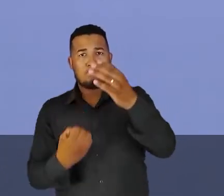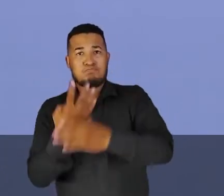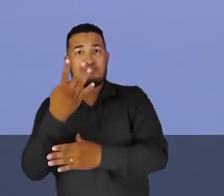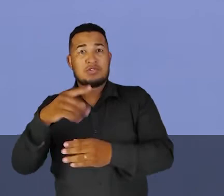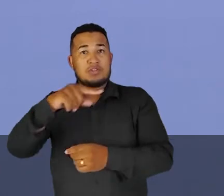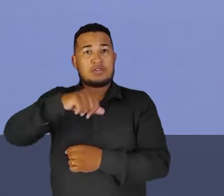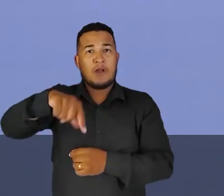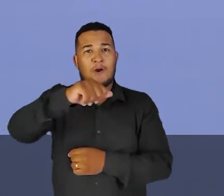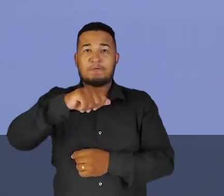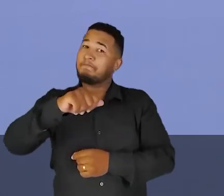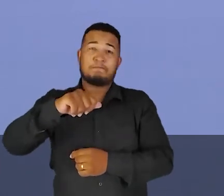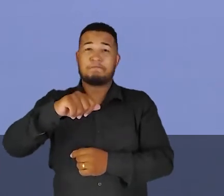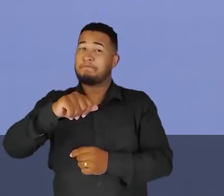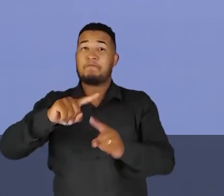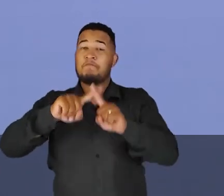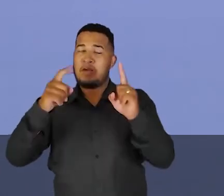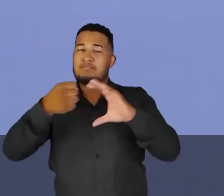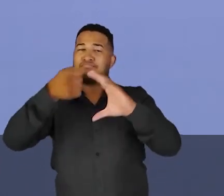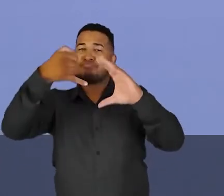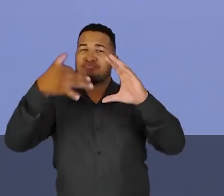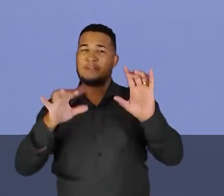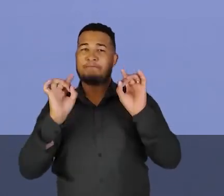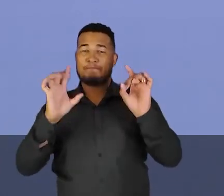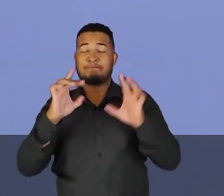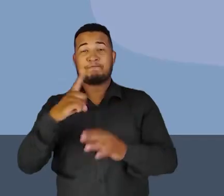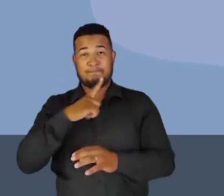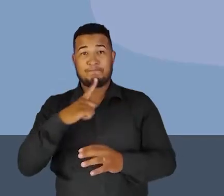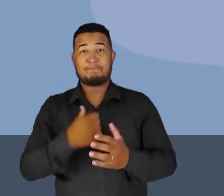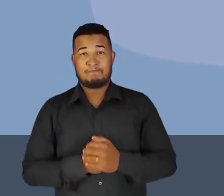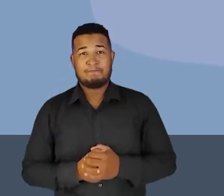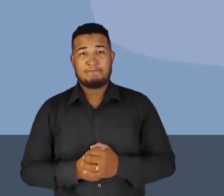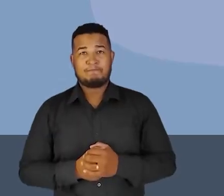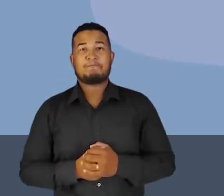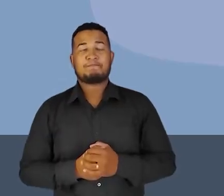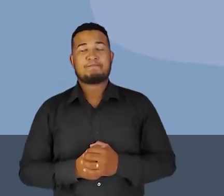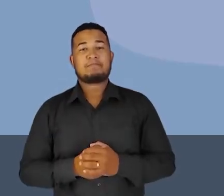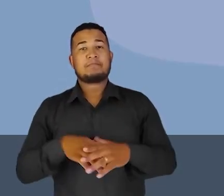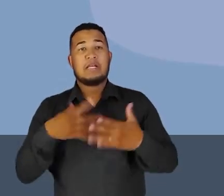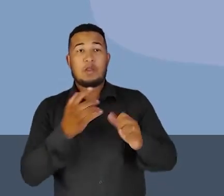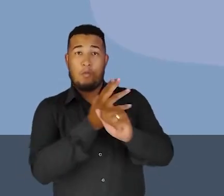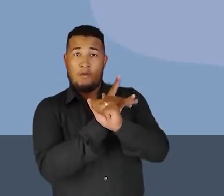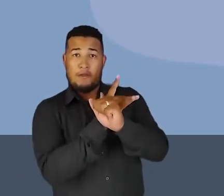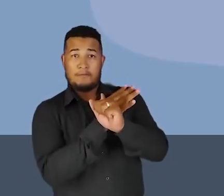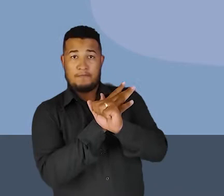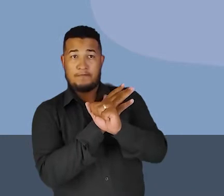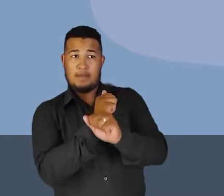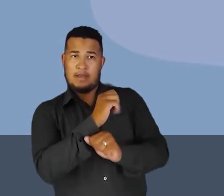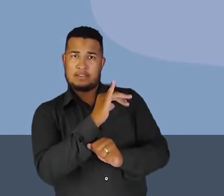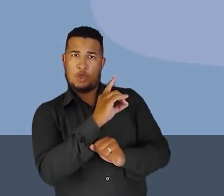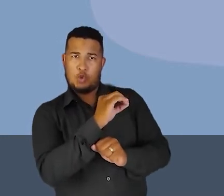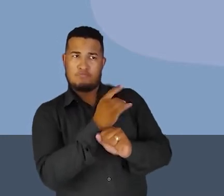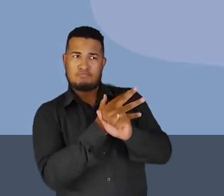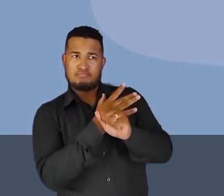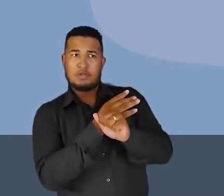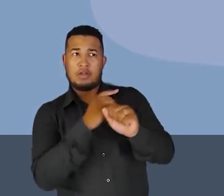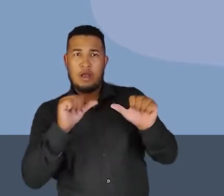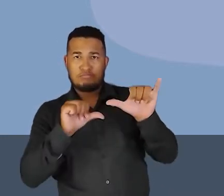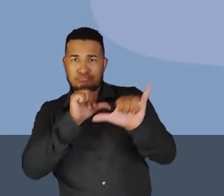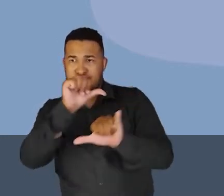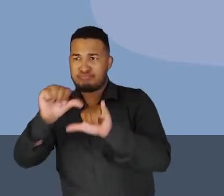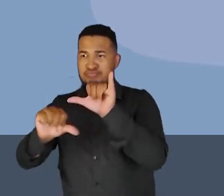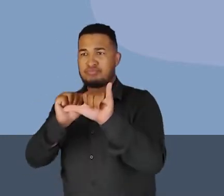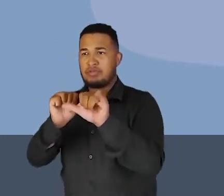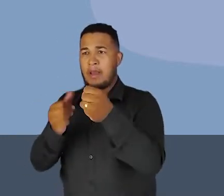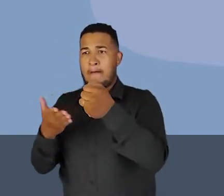reação característica para a formação do sal. Vamos lá olhar. Então, o ácido reage com a base, forma